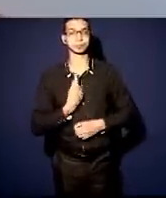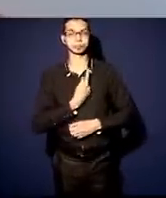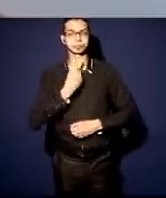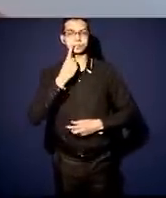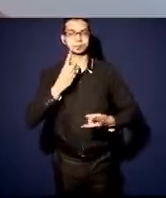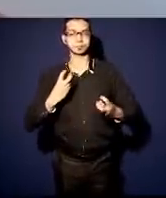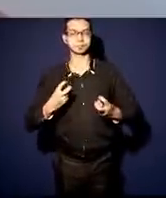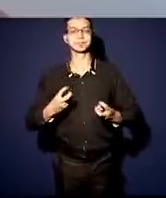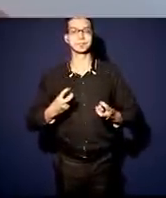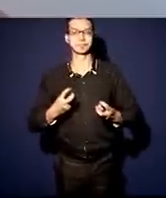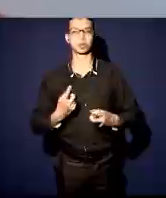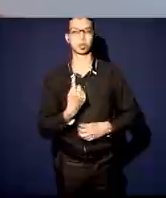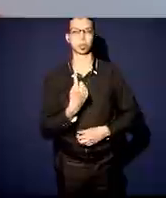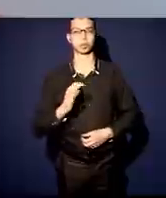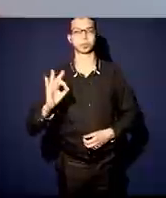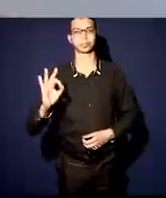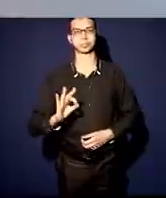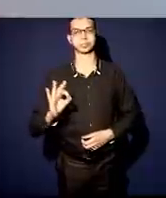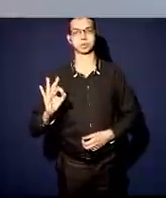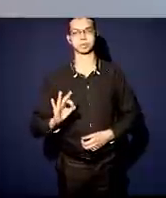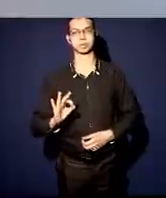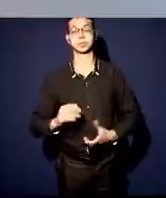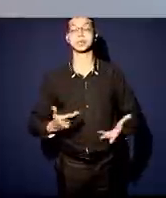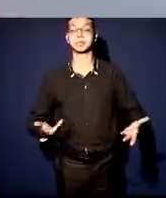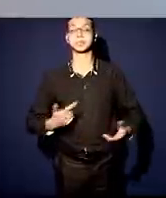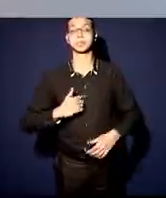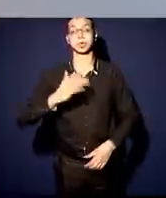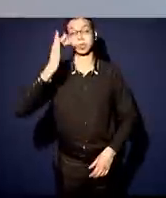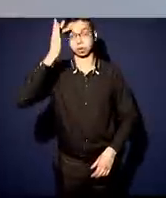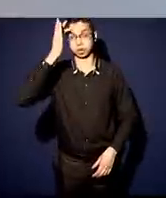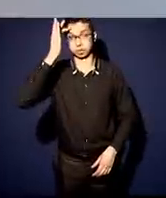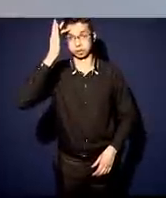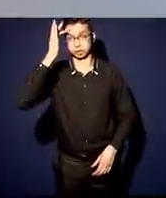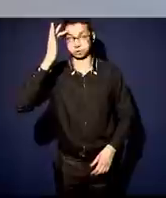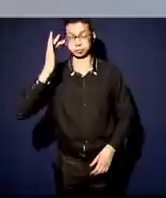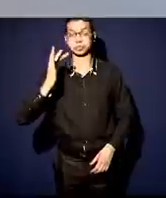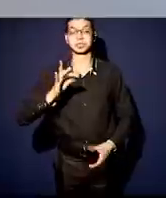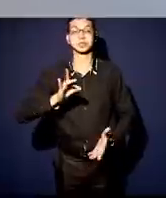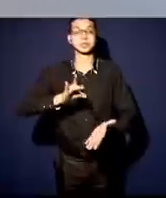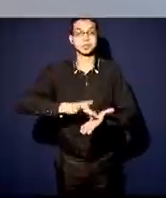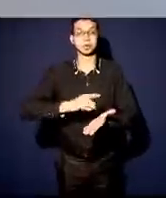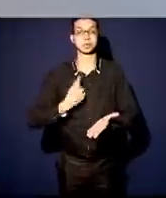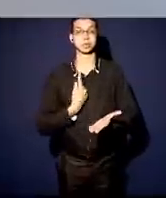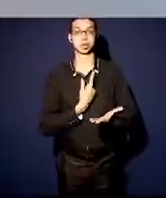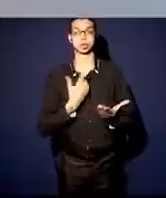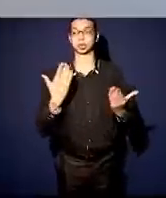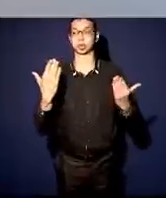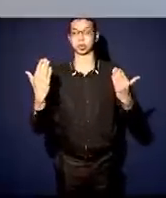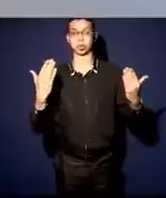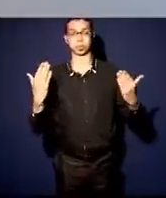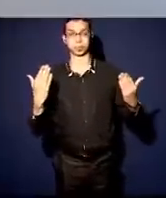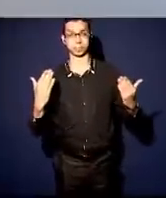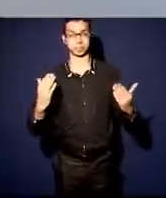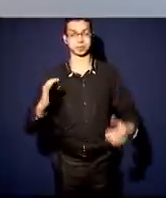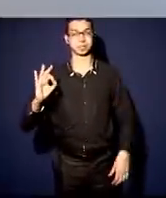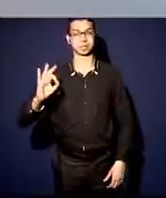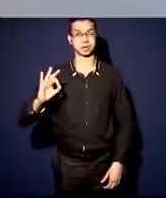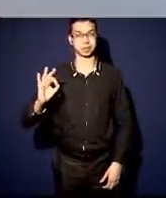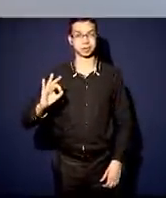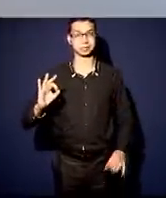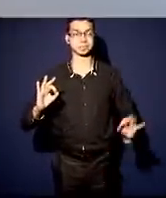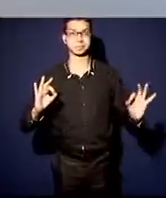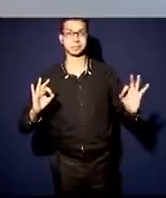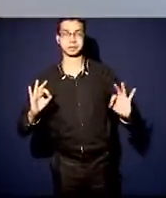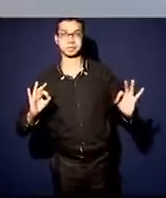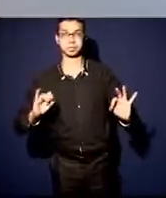neutra. Então, eu acho que se a gente, de fato, for para um nível de taxas de juros real